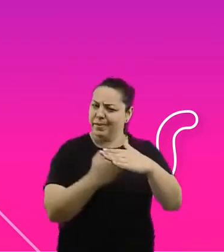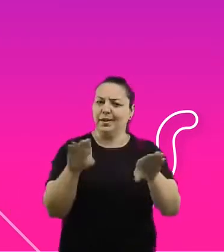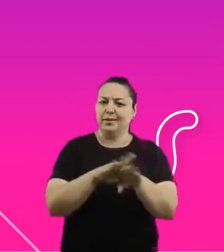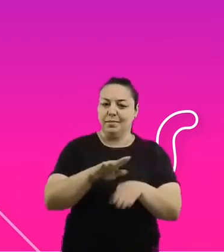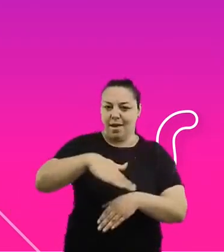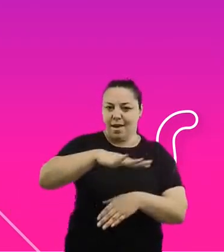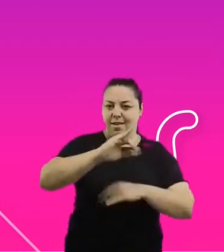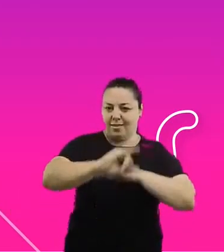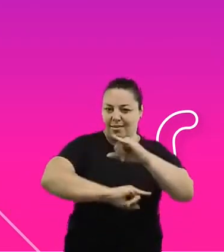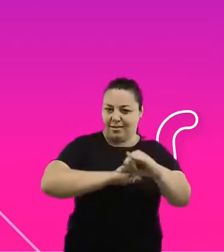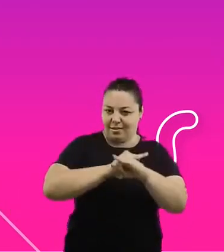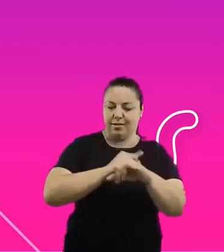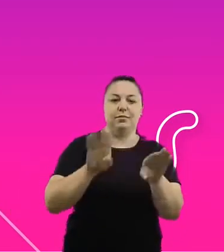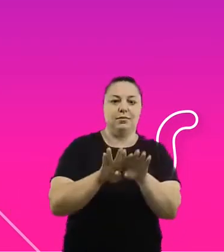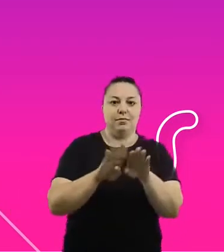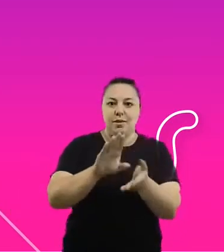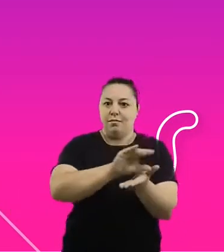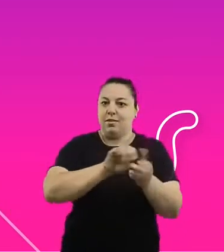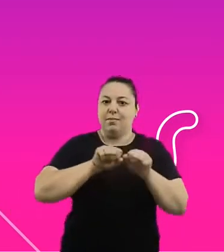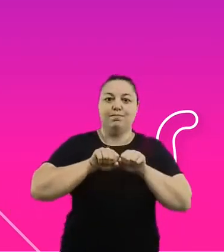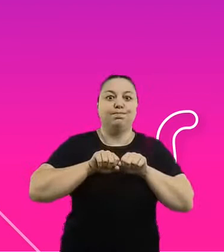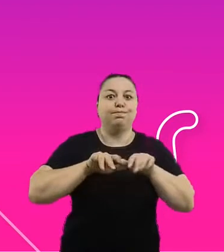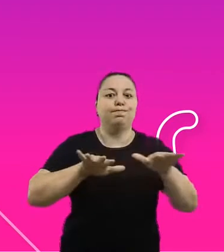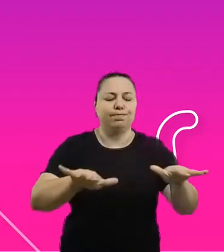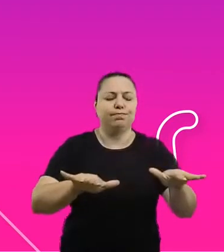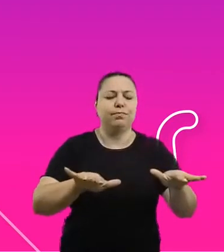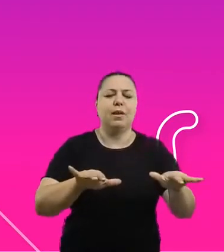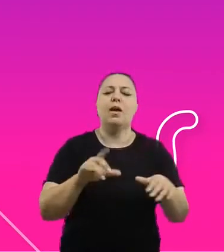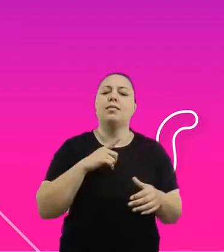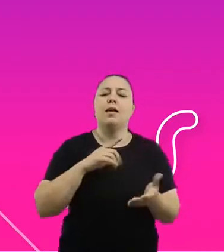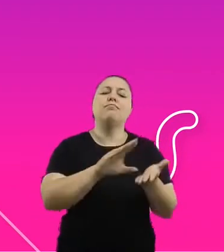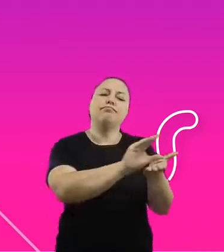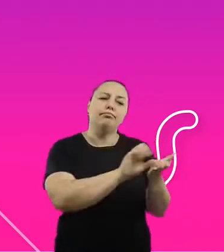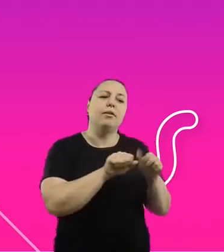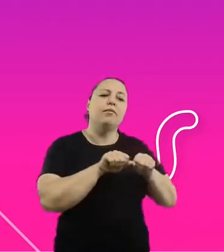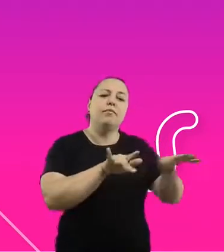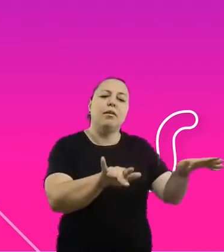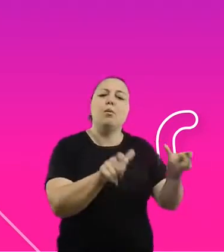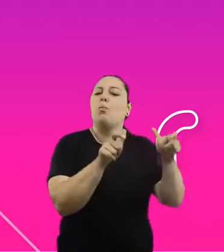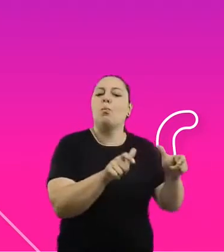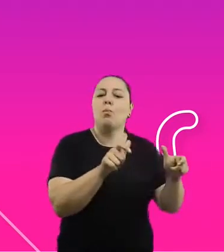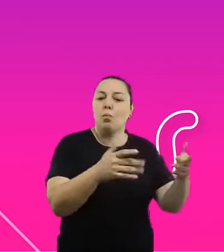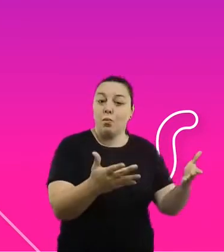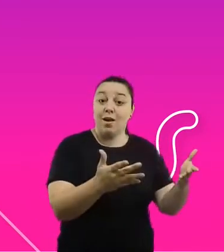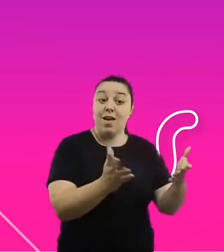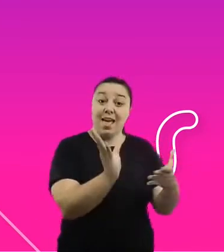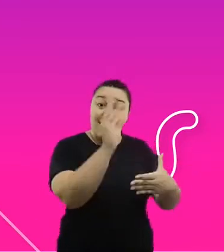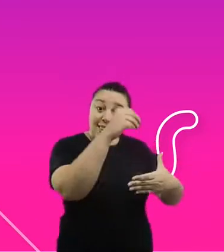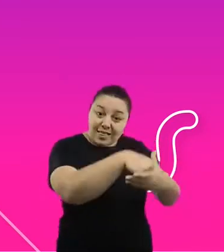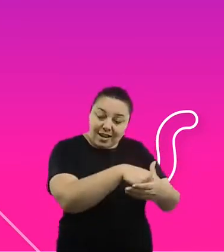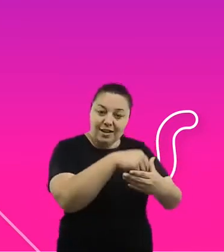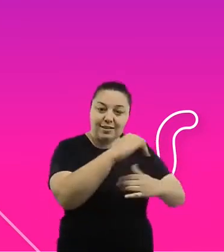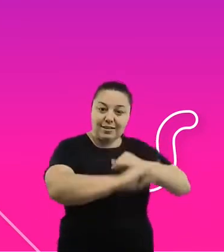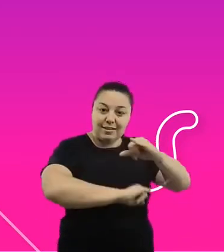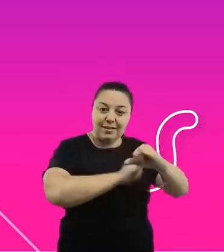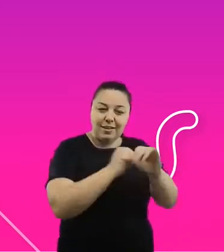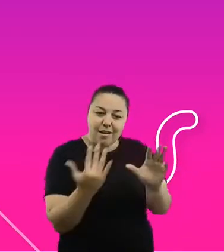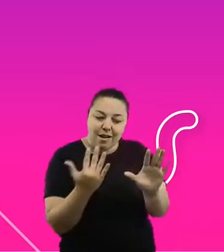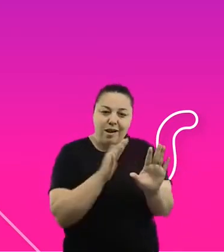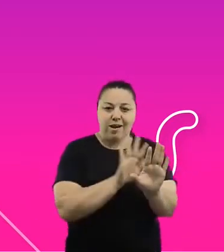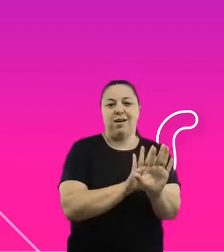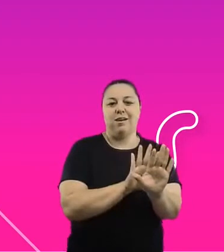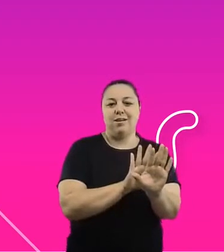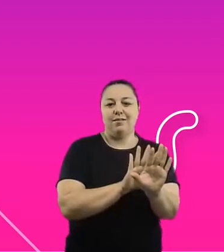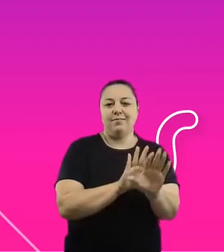E esses dados vão parar justamente nesses ambientes onde existe uma troca ali, existe um verdadeiro mercado